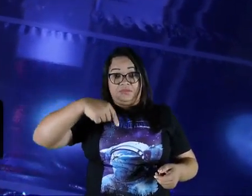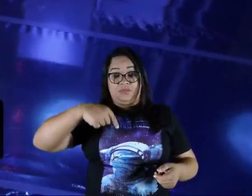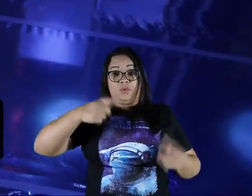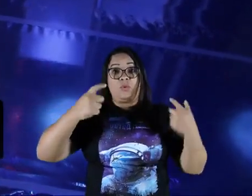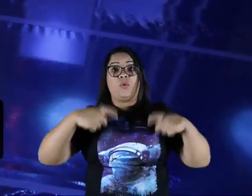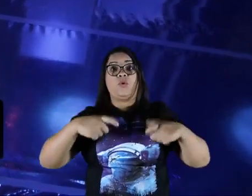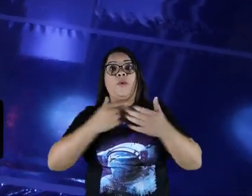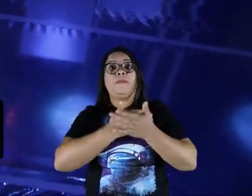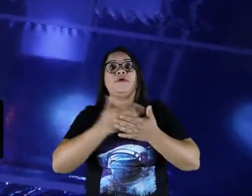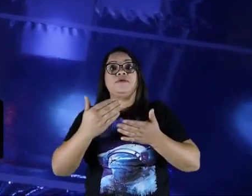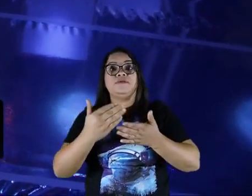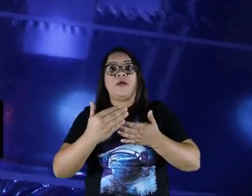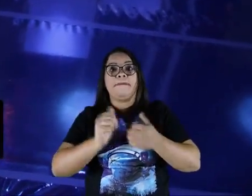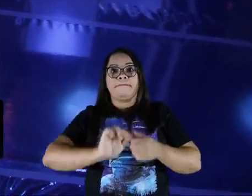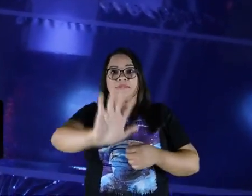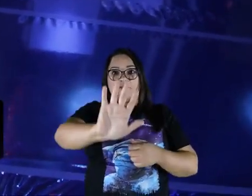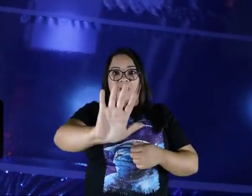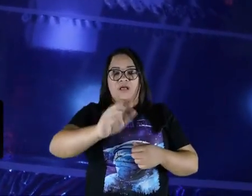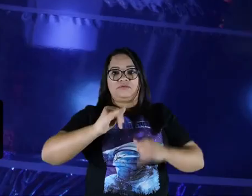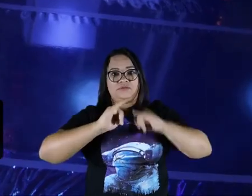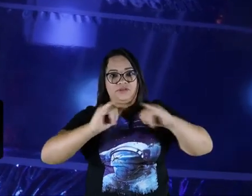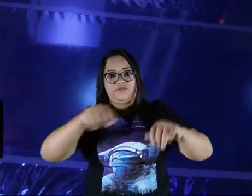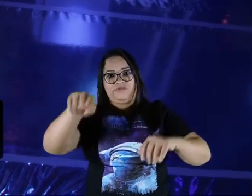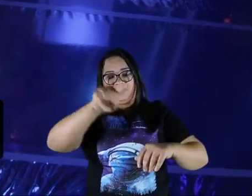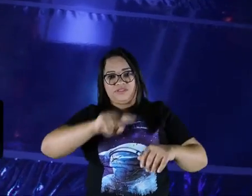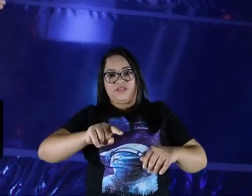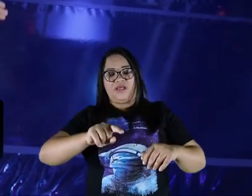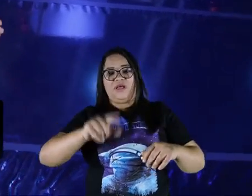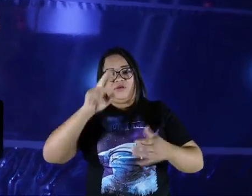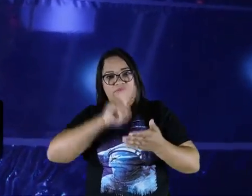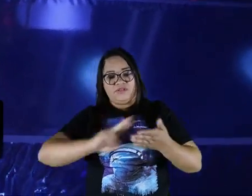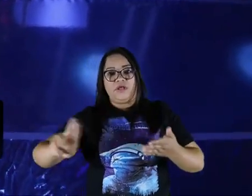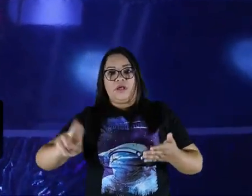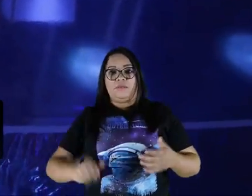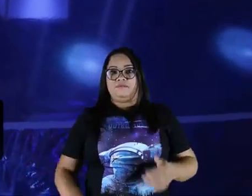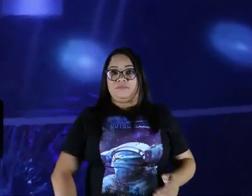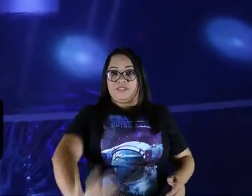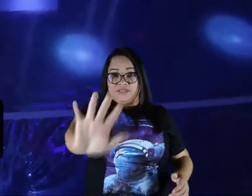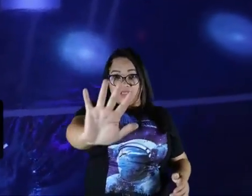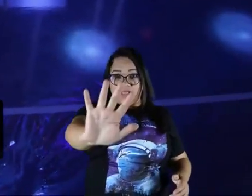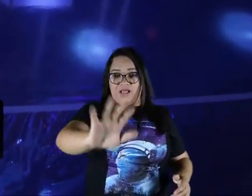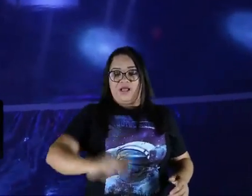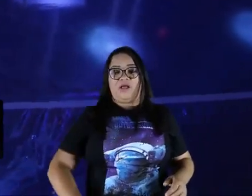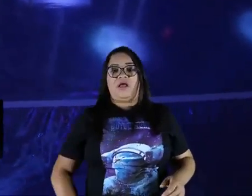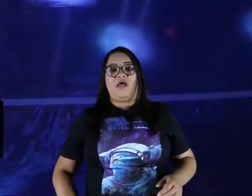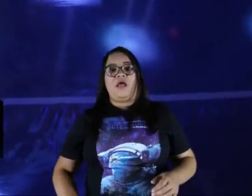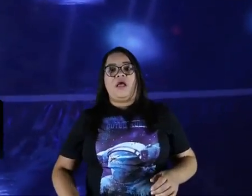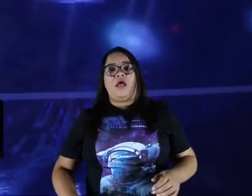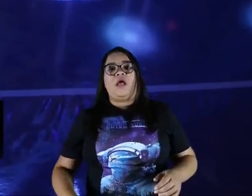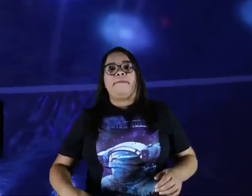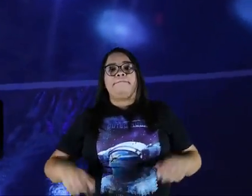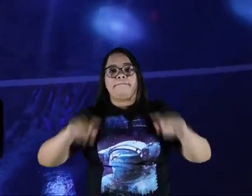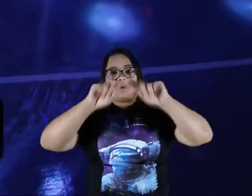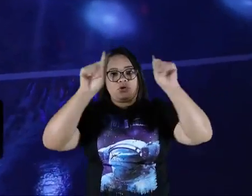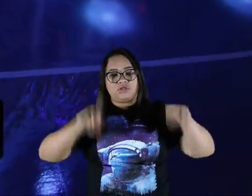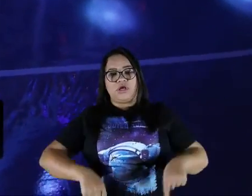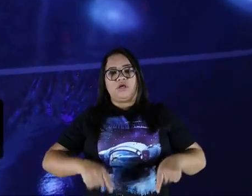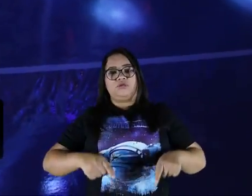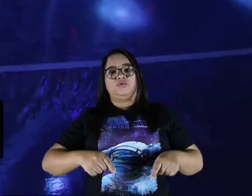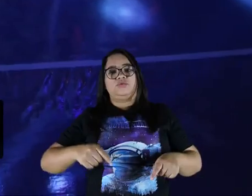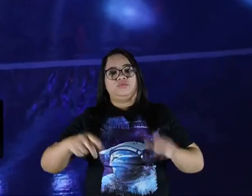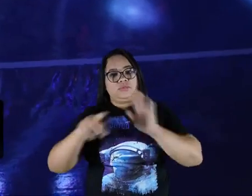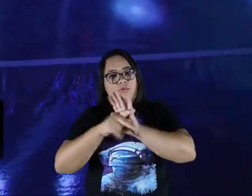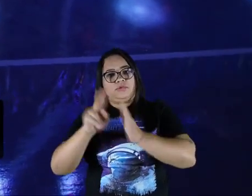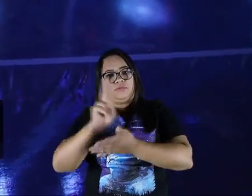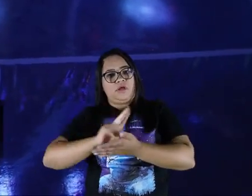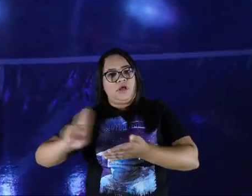Missão Caleb, para falar para você, universitário, que Missão Caleb e projetos universitários combinam. A Missão Caleb